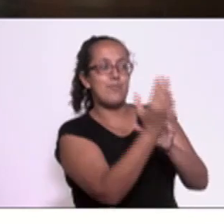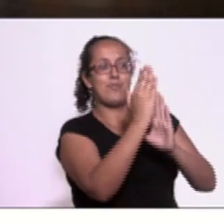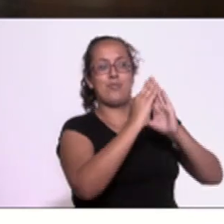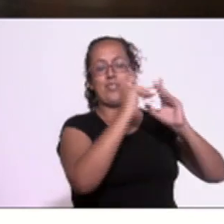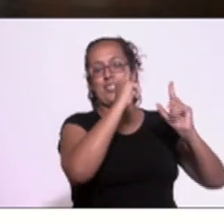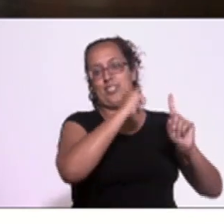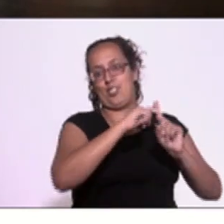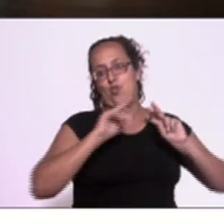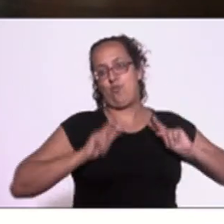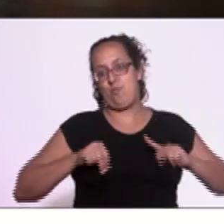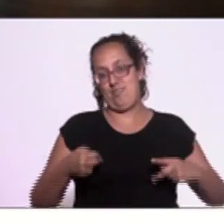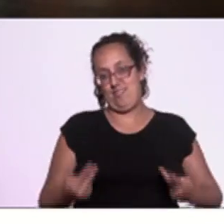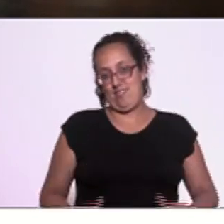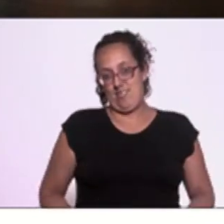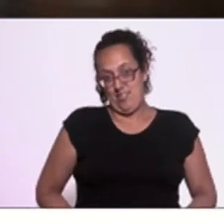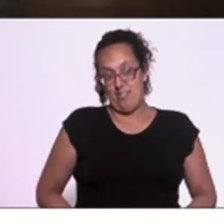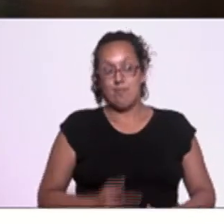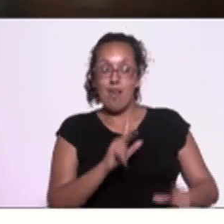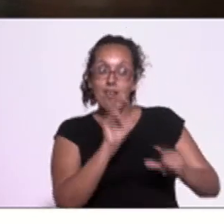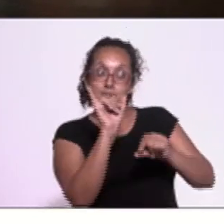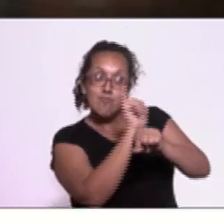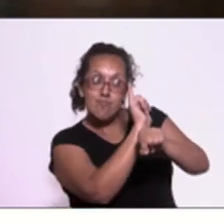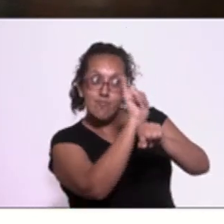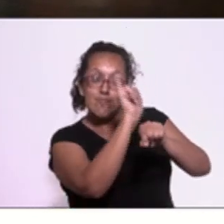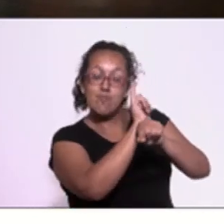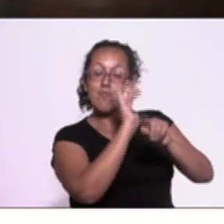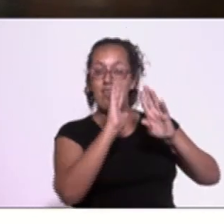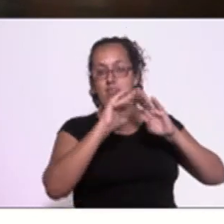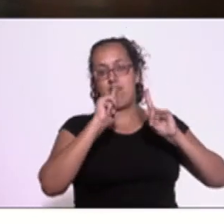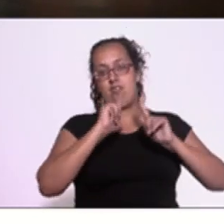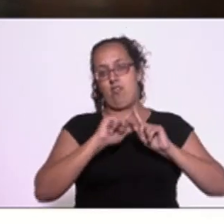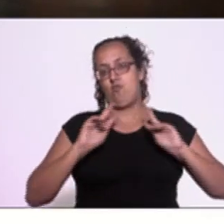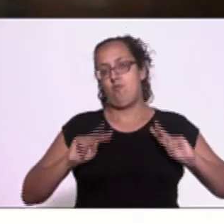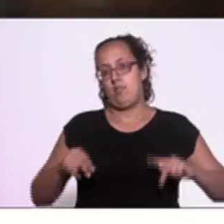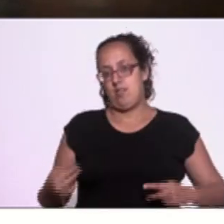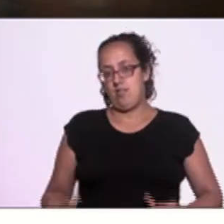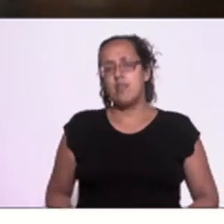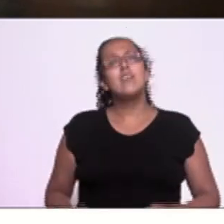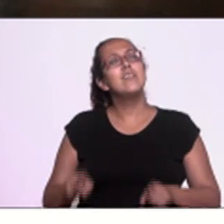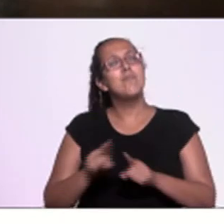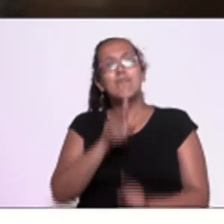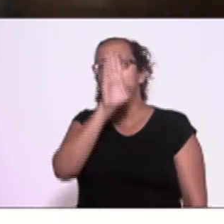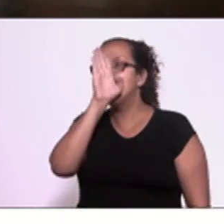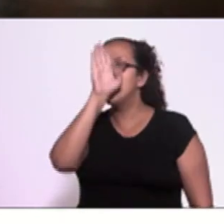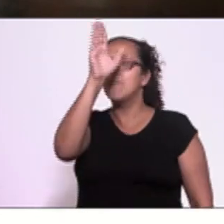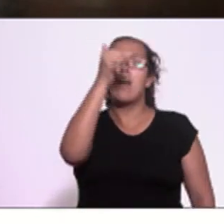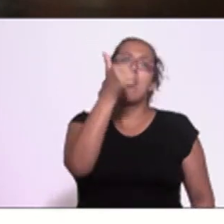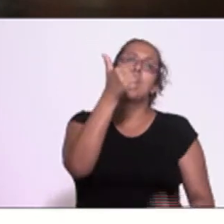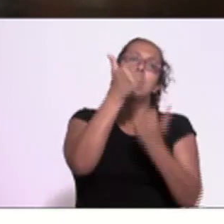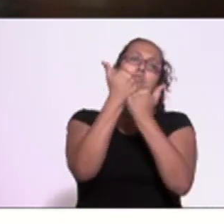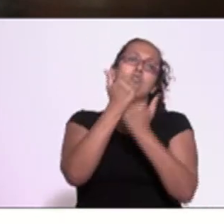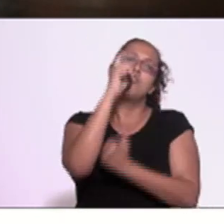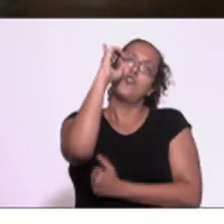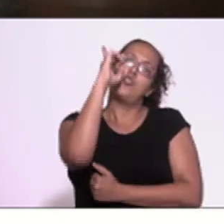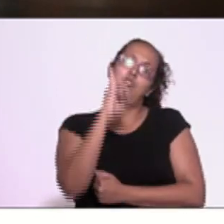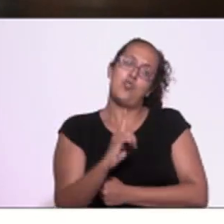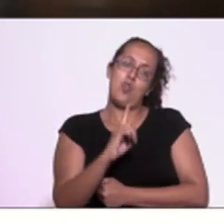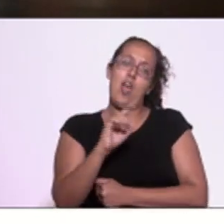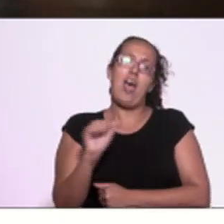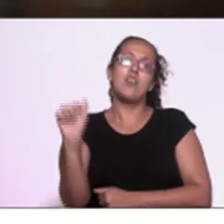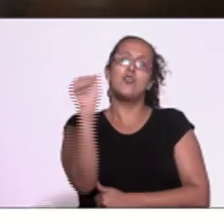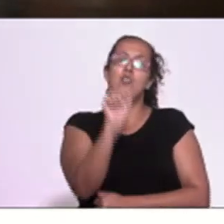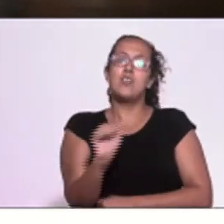da Humanidade, da cobertura do Templo da Humanidade, ao grande apoiador, diretor da Associação